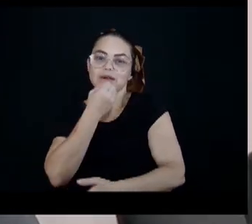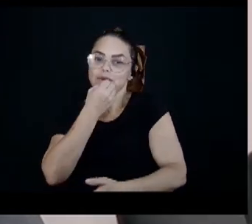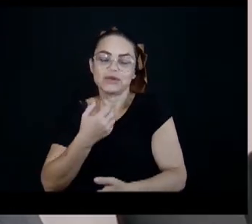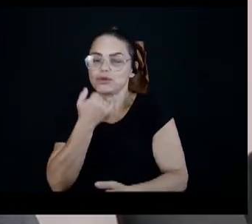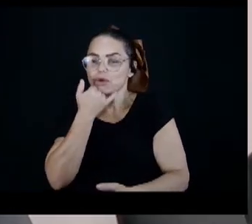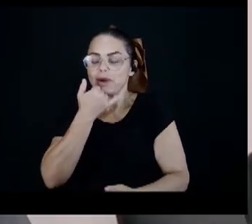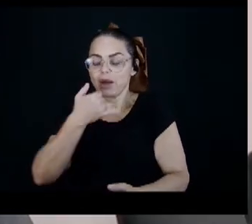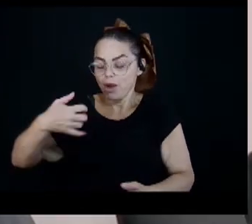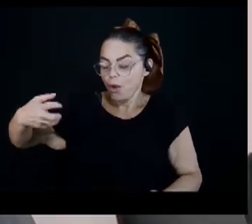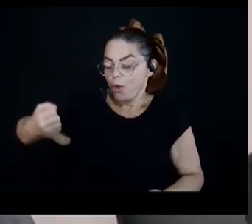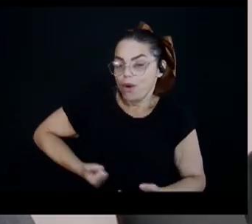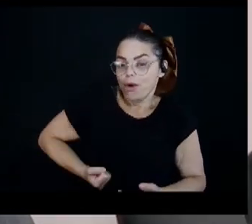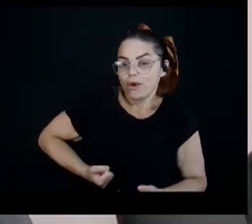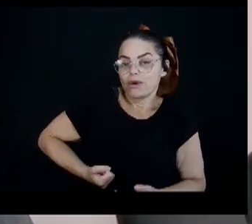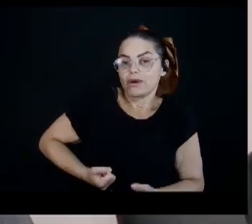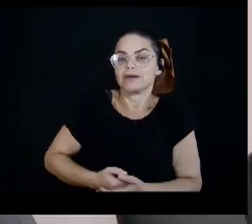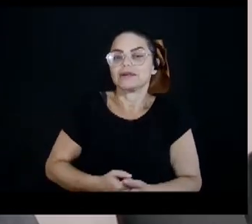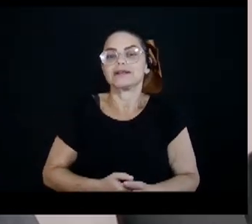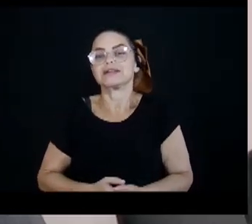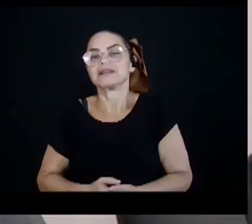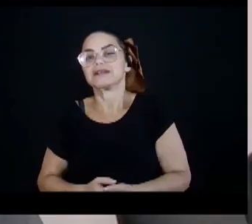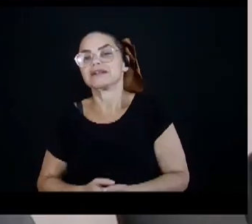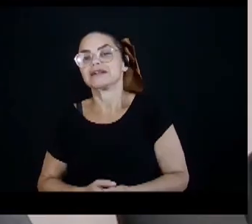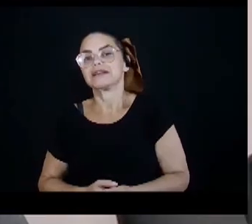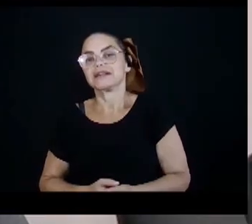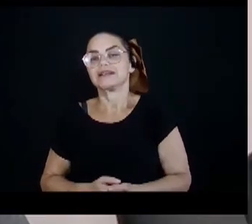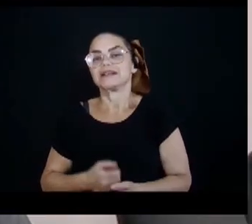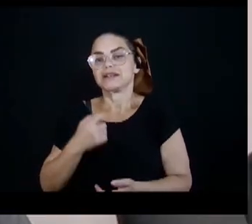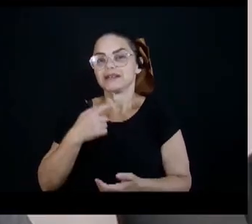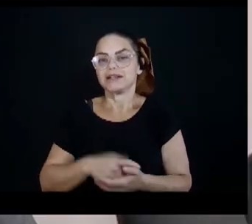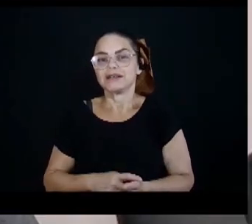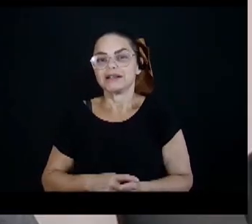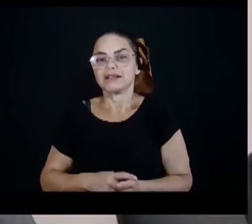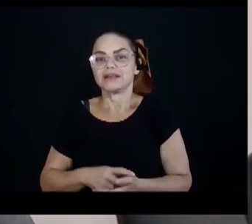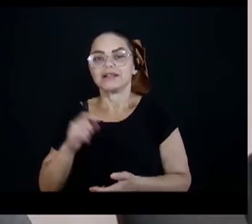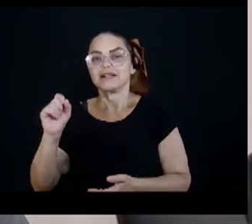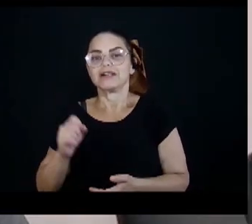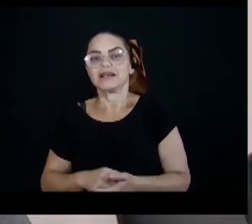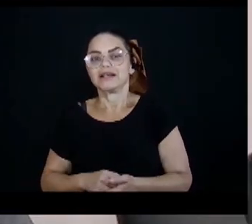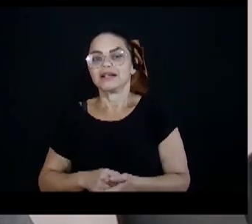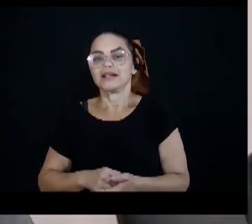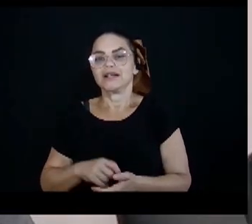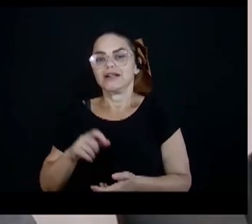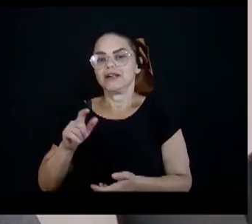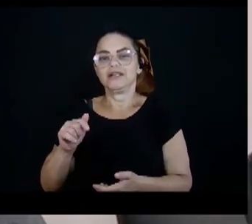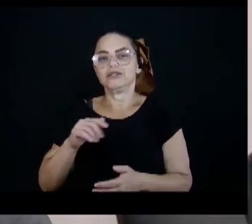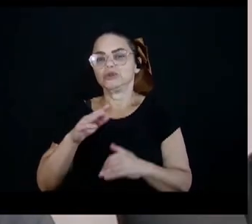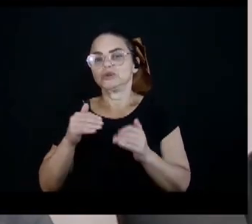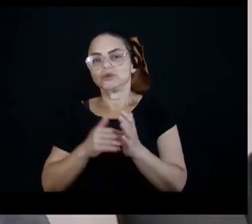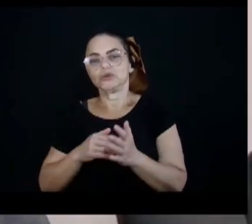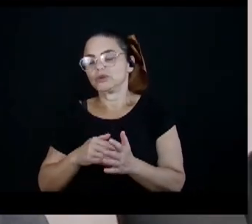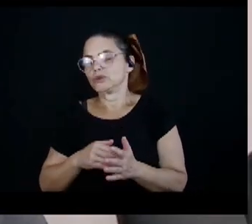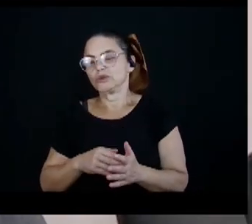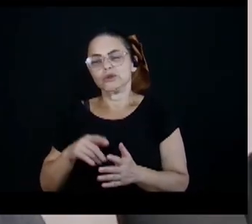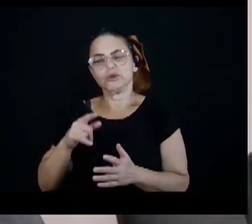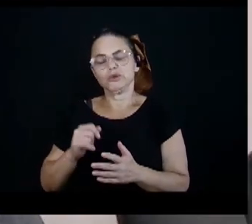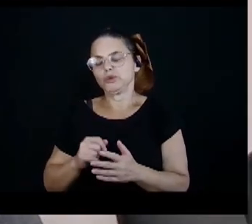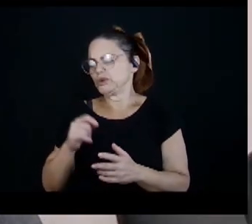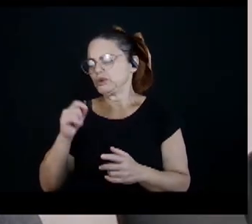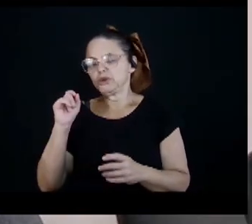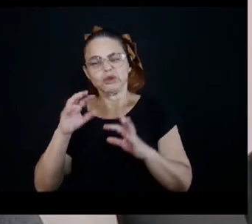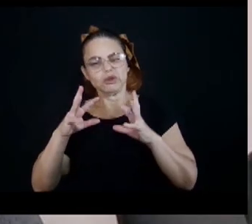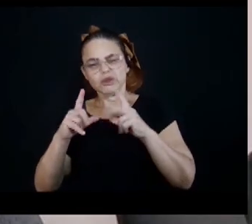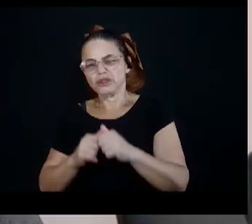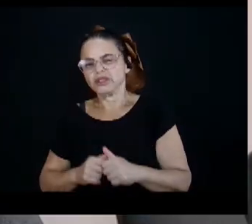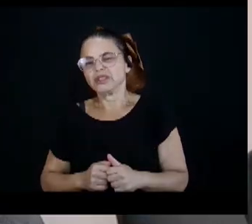isso, né? Já há previsão de combater nicotina, combater opioide, efeitos cardiovasculares. Então tem muita coisa